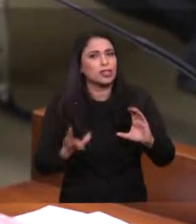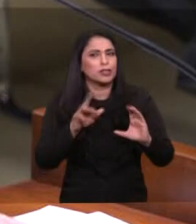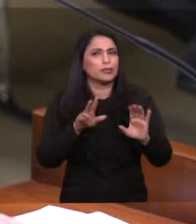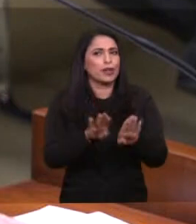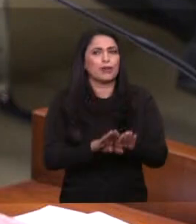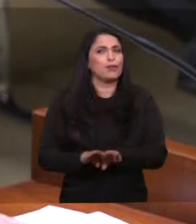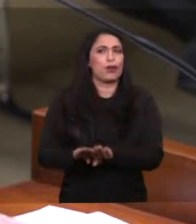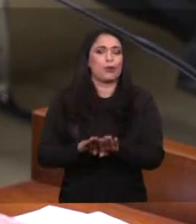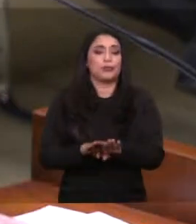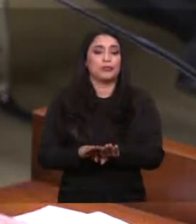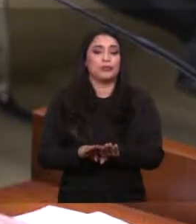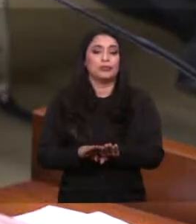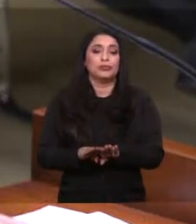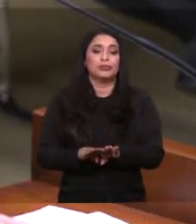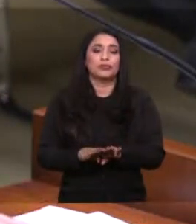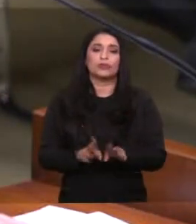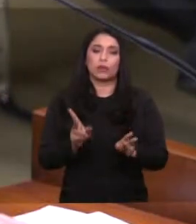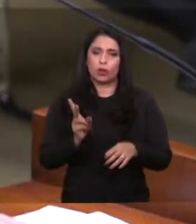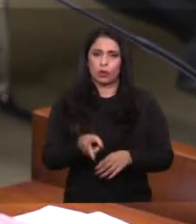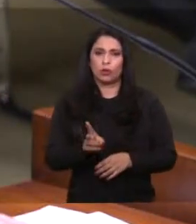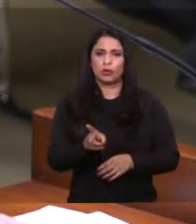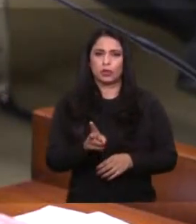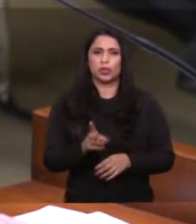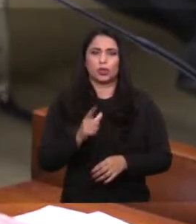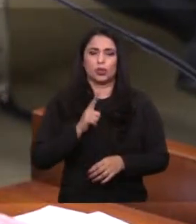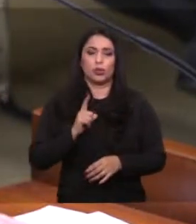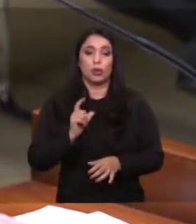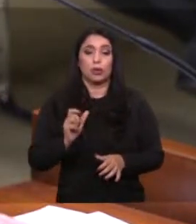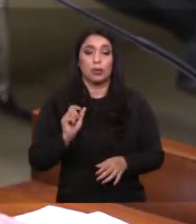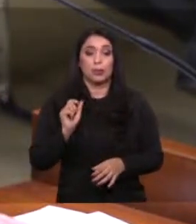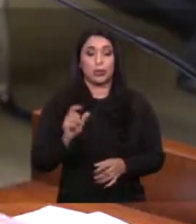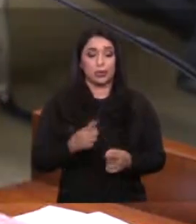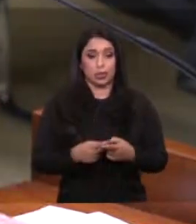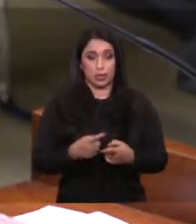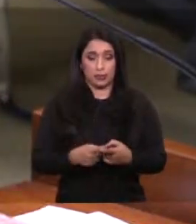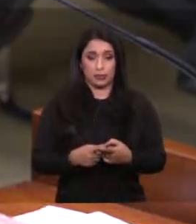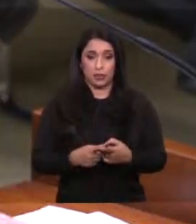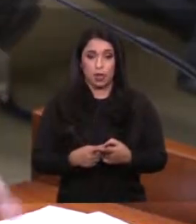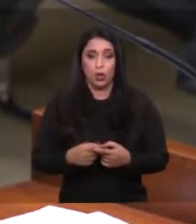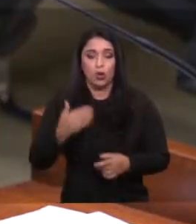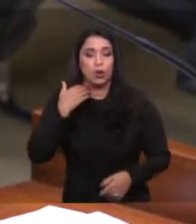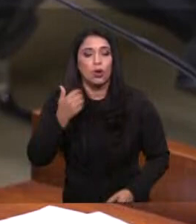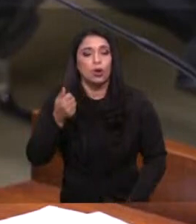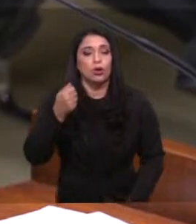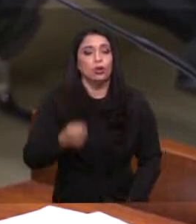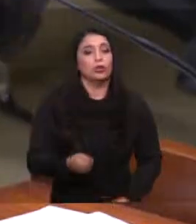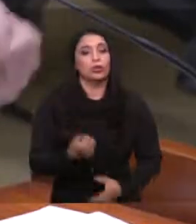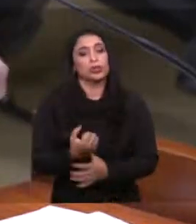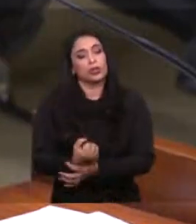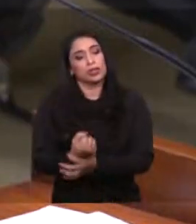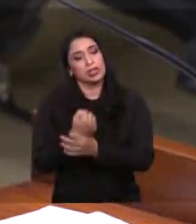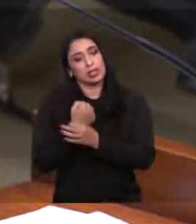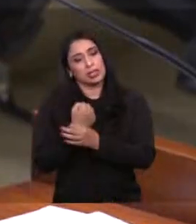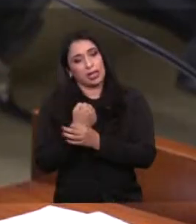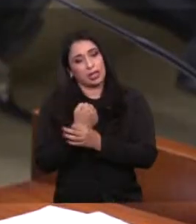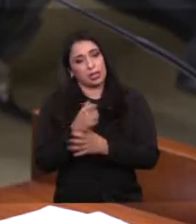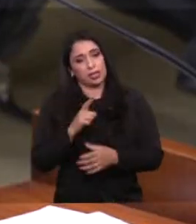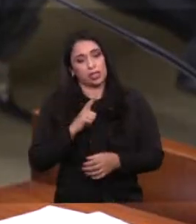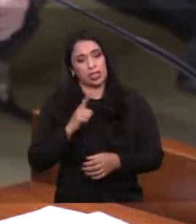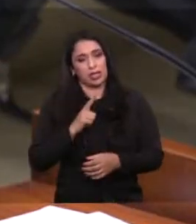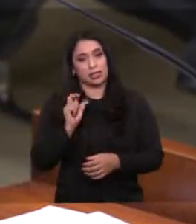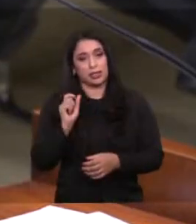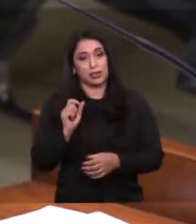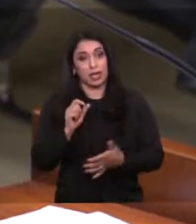isonômico. Prossigo, eminentes ministros, porque a vedação do juiz das garantias e a imposição